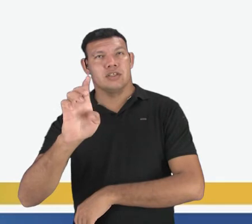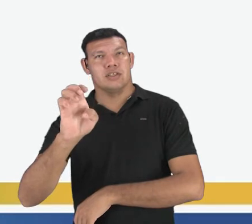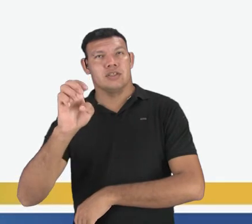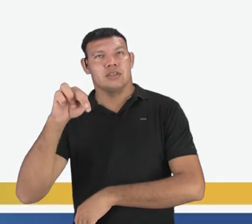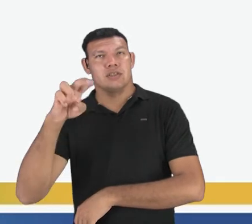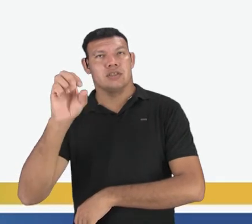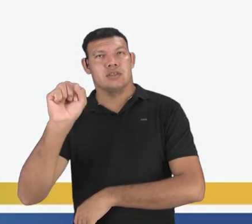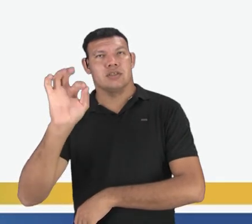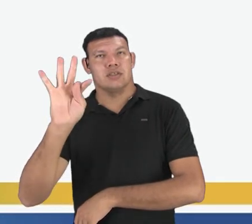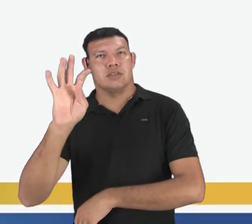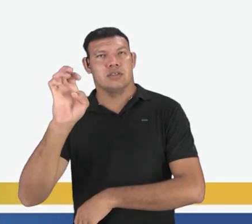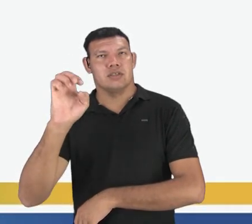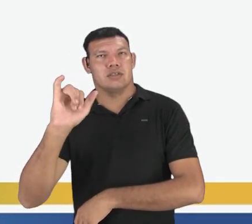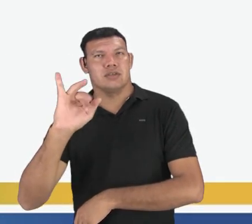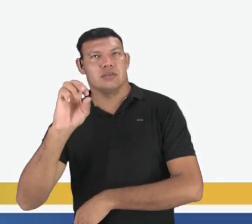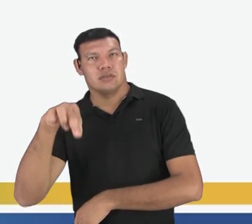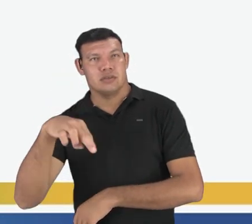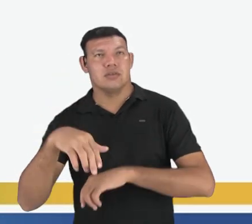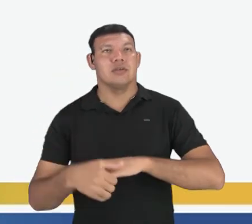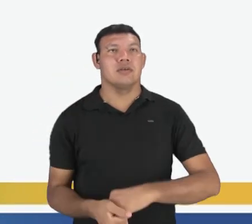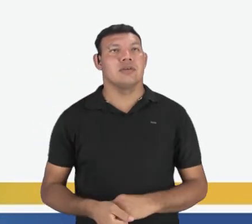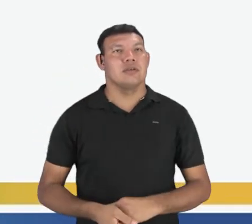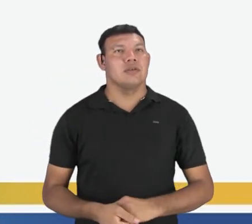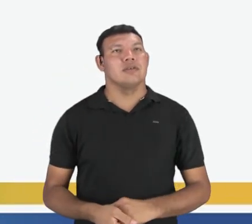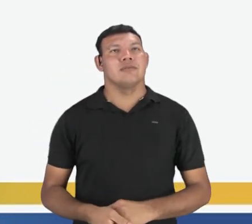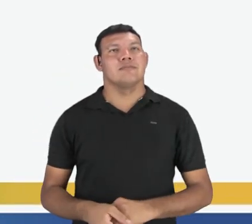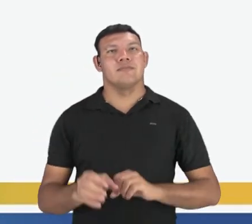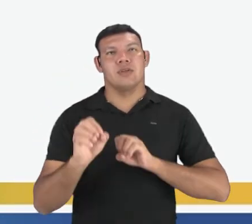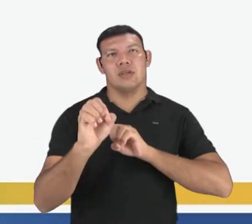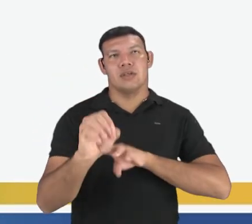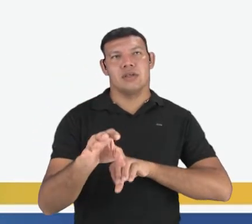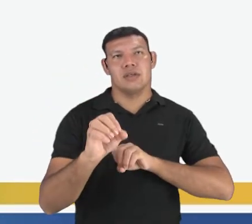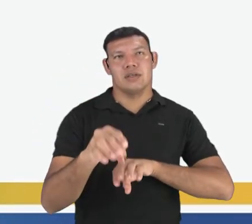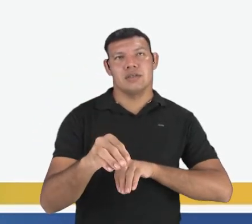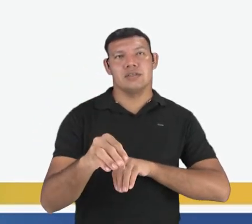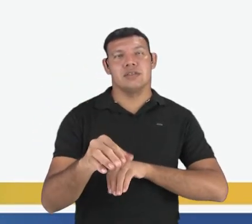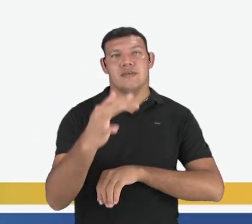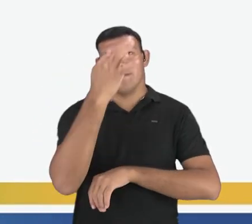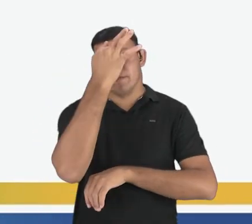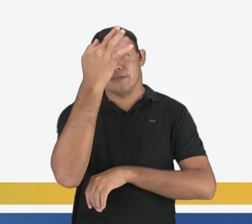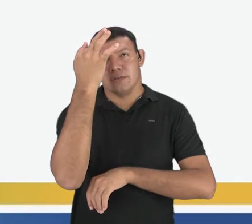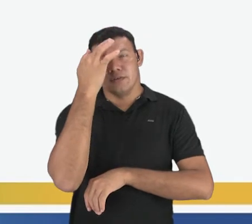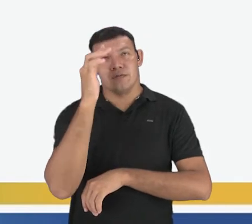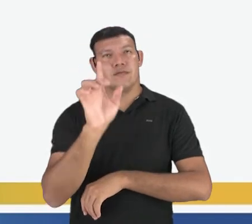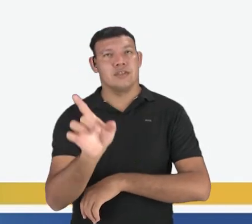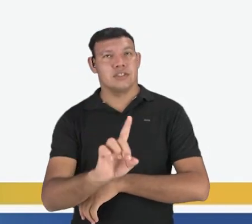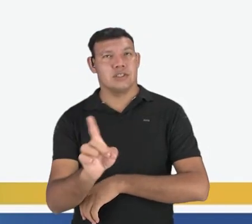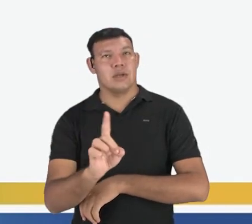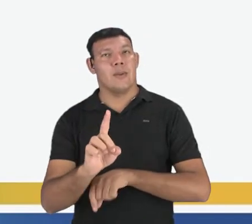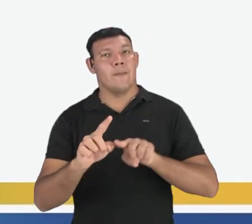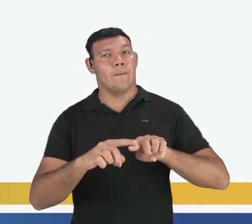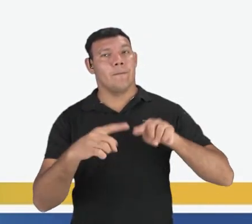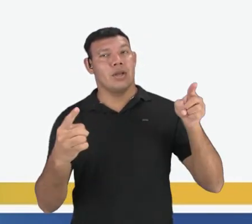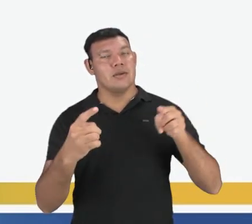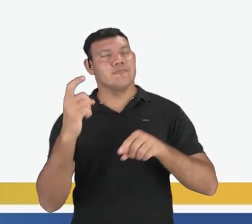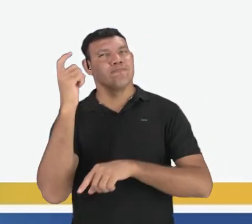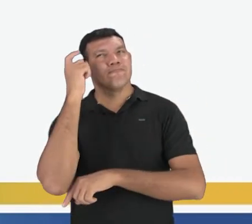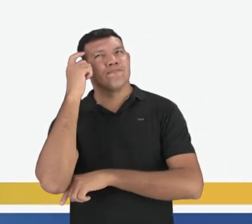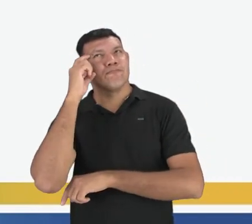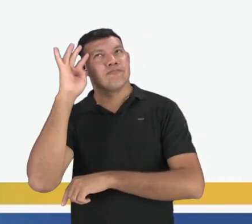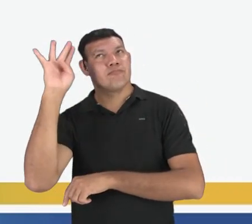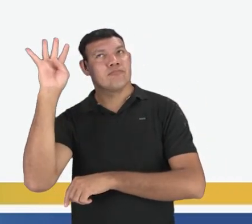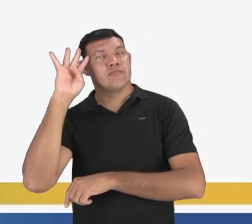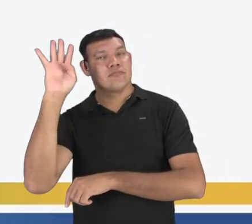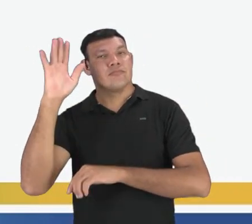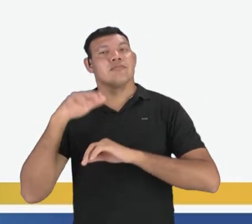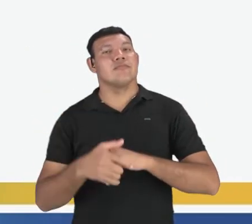Tratados Lógicos Filosóficos. Não se ensina filosofia, mas a filosofar. Então, atualmente,